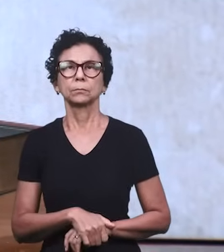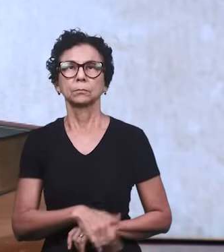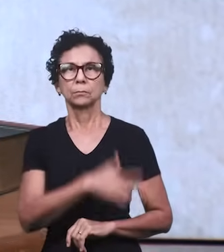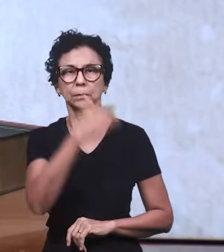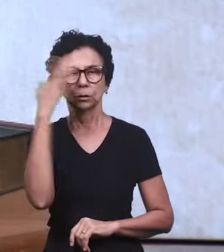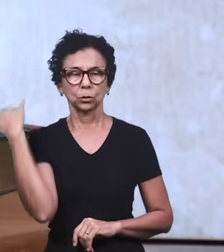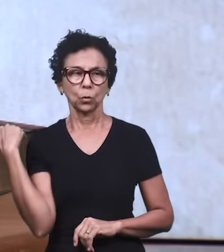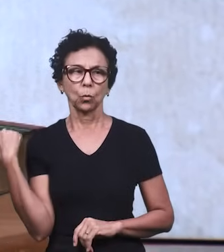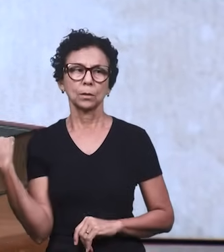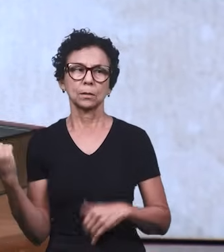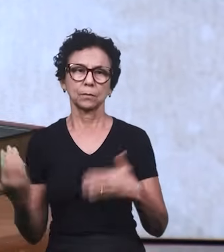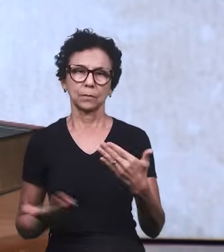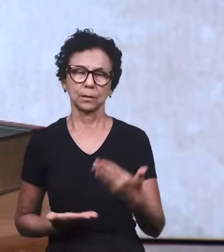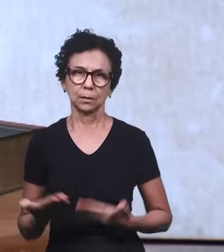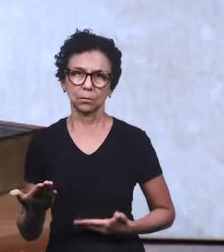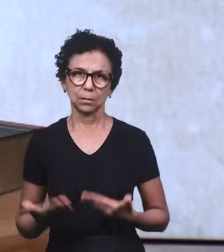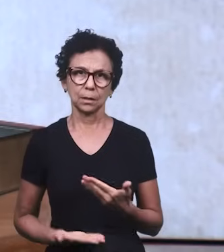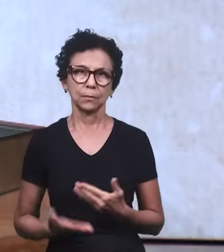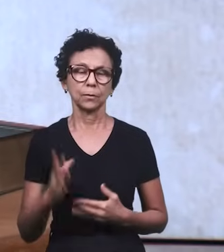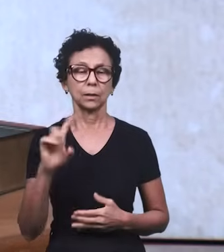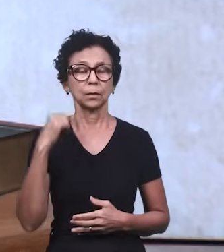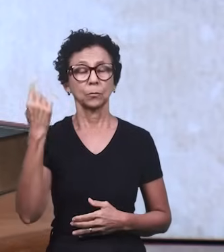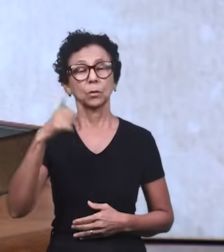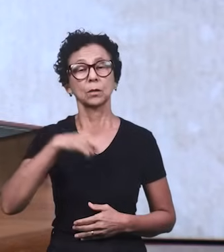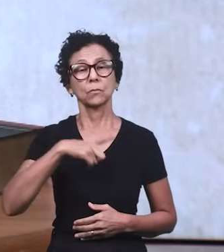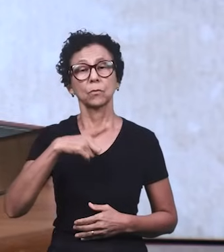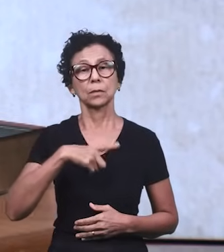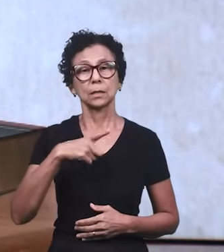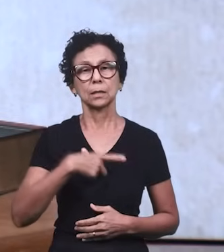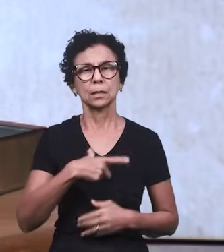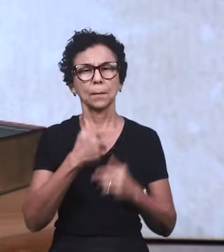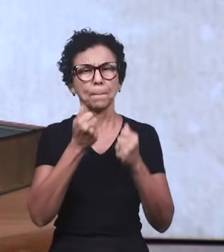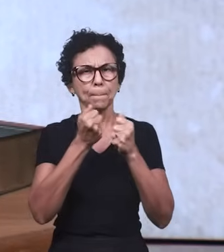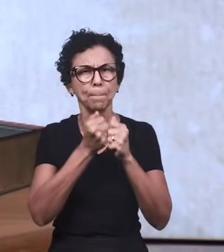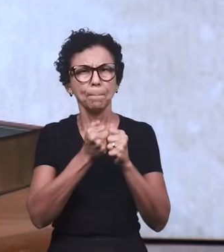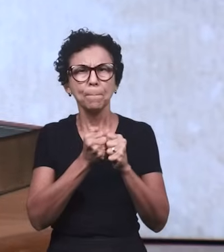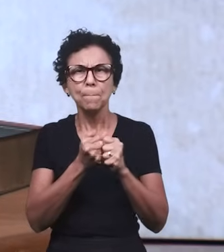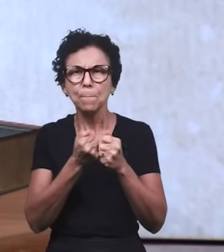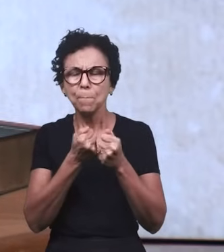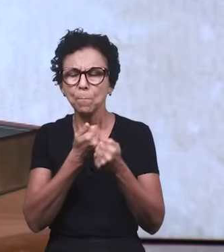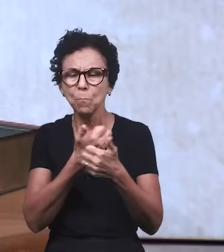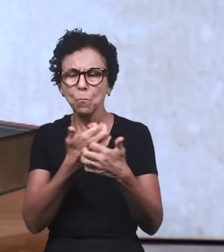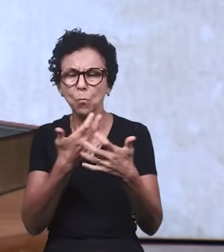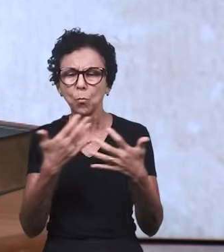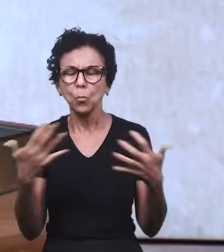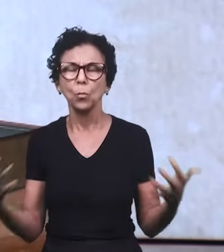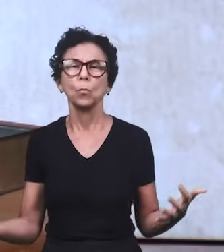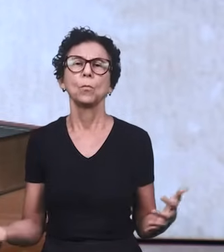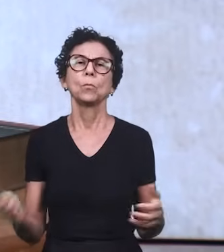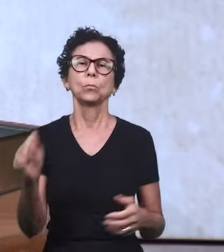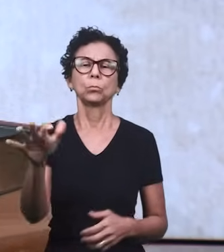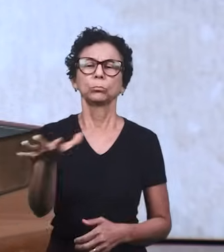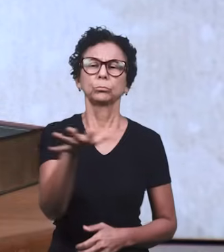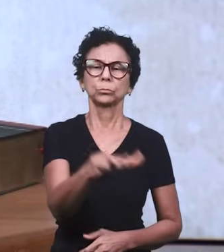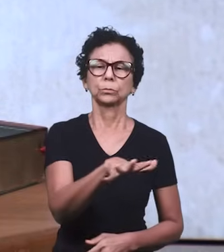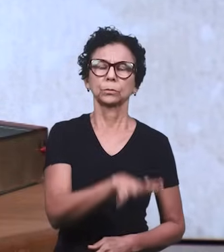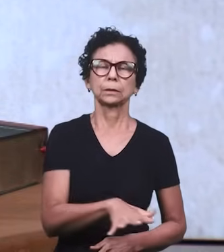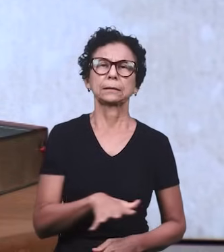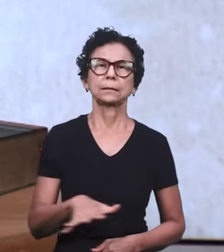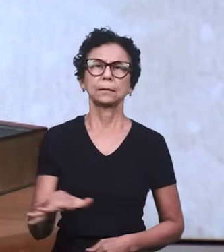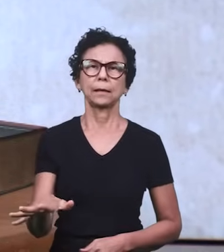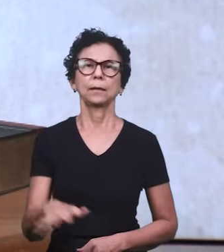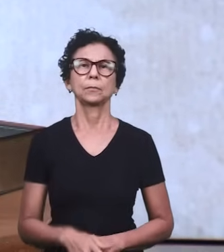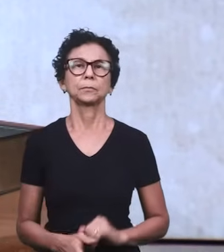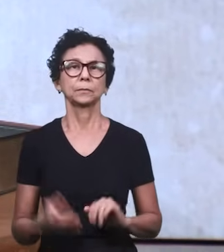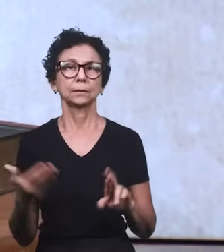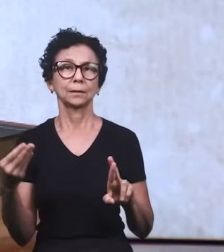Fazenda olha a promessa do Senhor e aqui profeticamente já falando do cativeiro do povo de